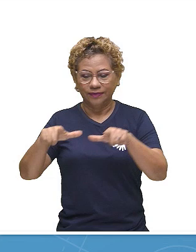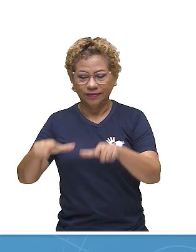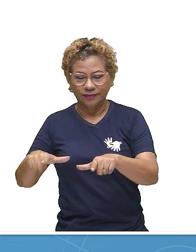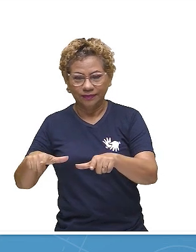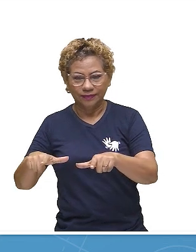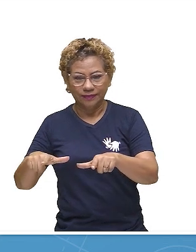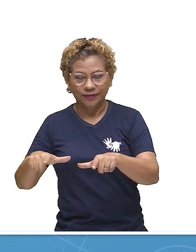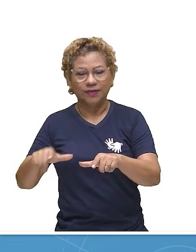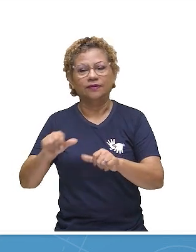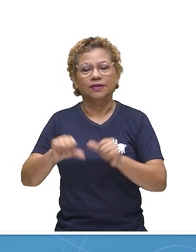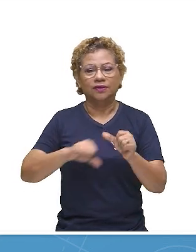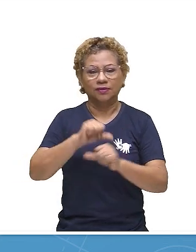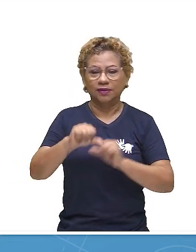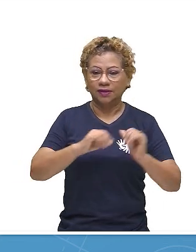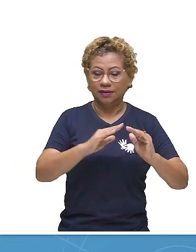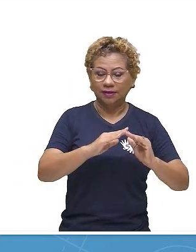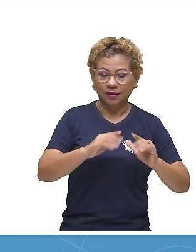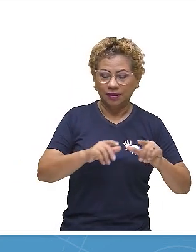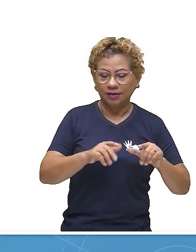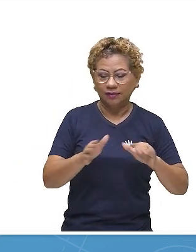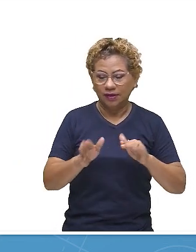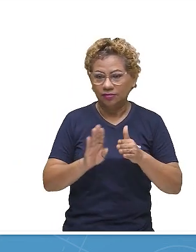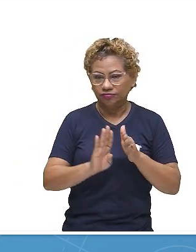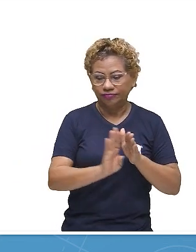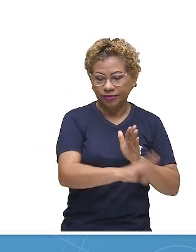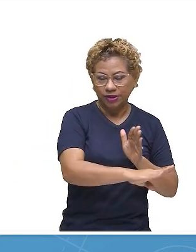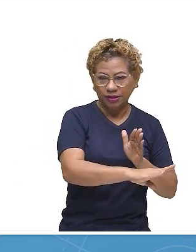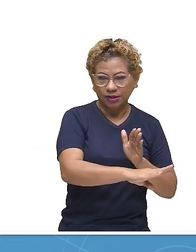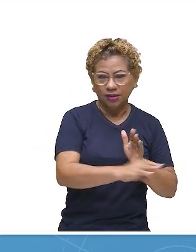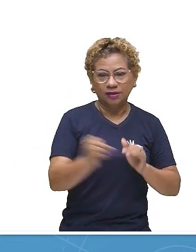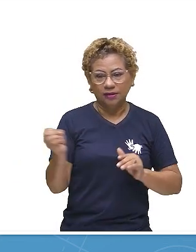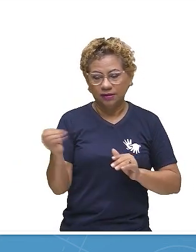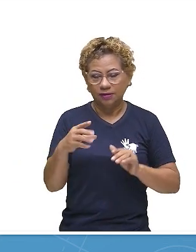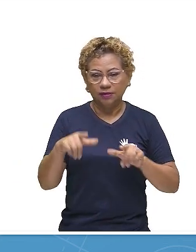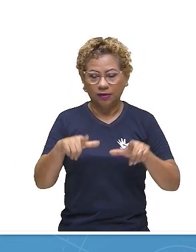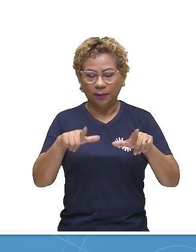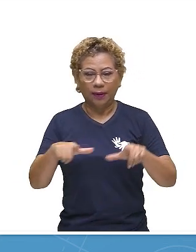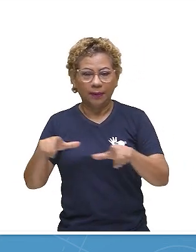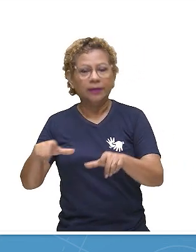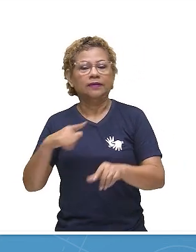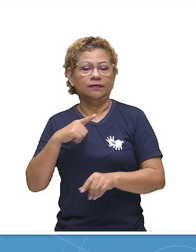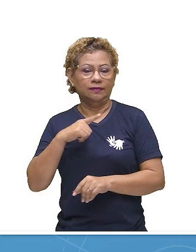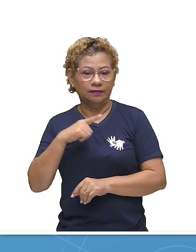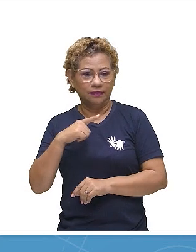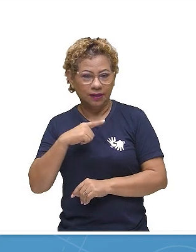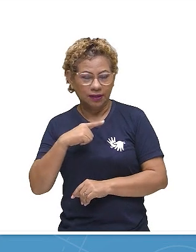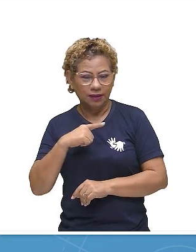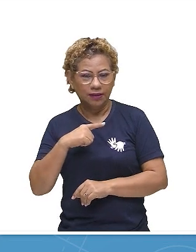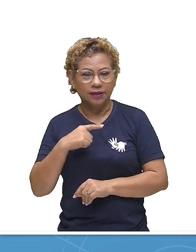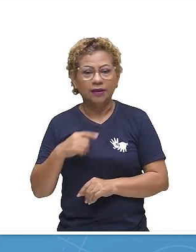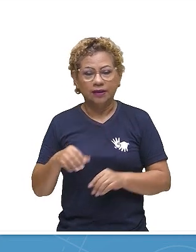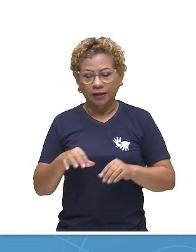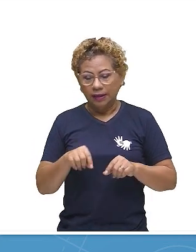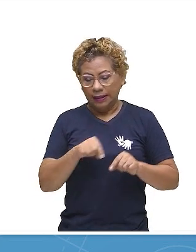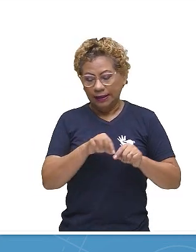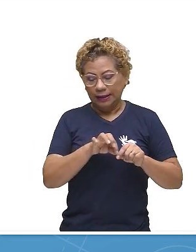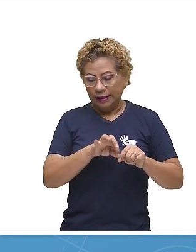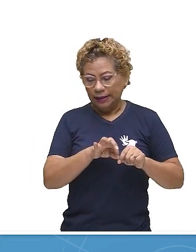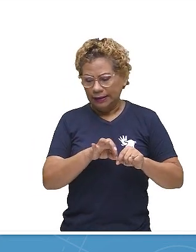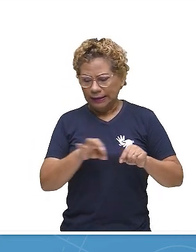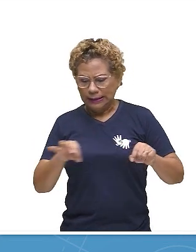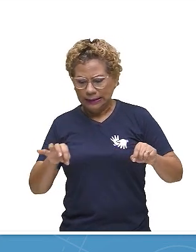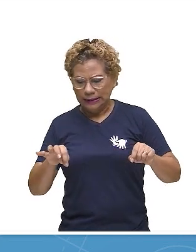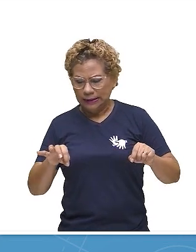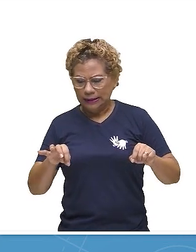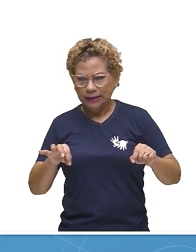o quarto do seu Antônio possui 4 metros de largura por 4 metros de comprimento. Então, quantos metros